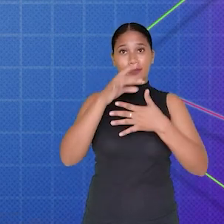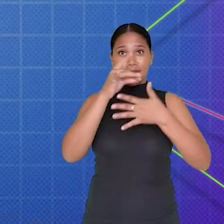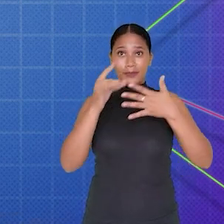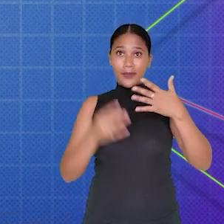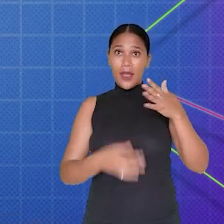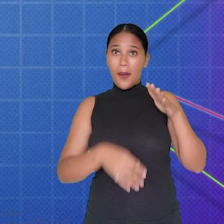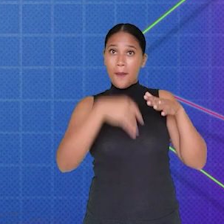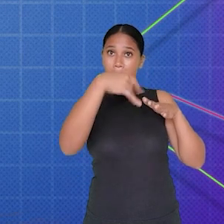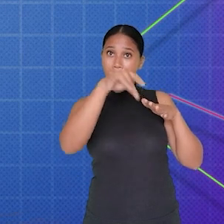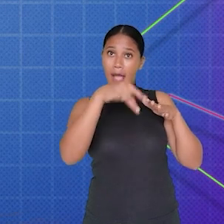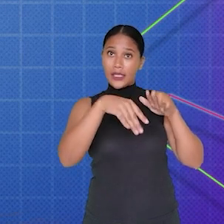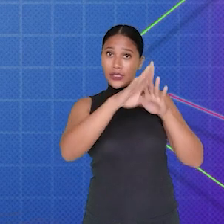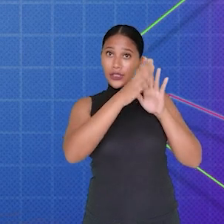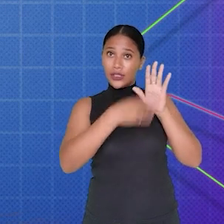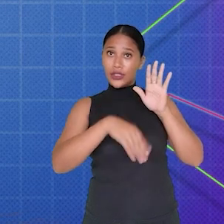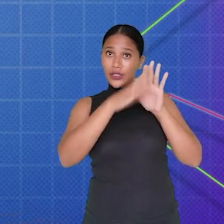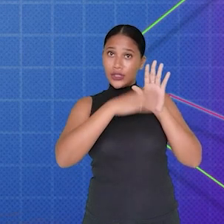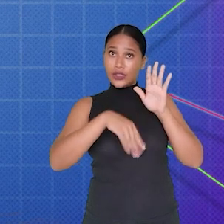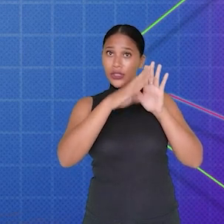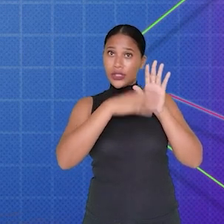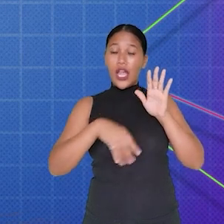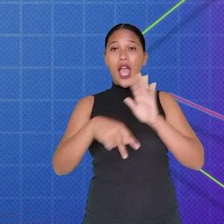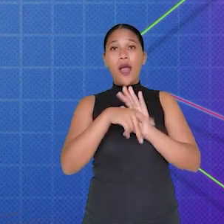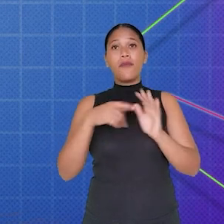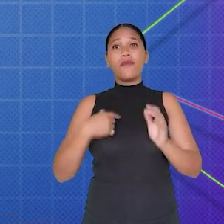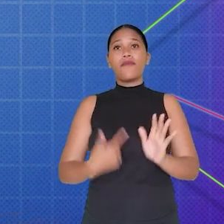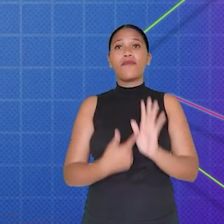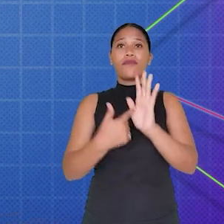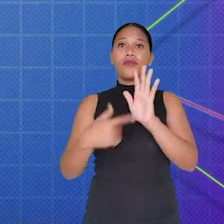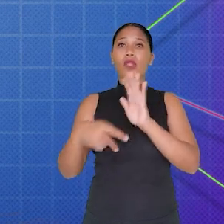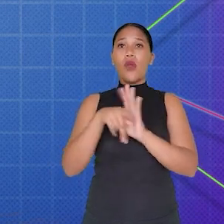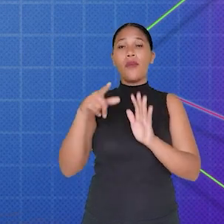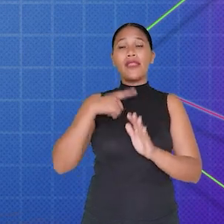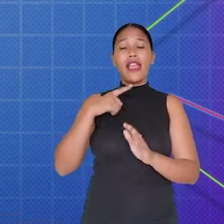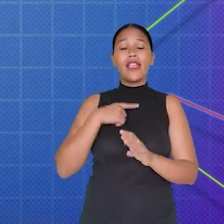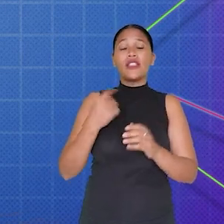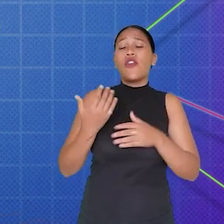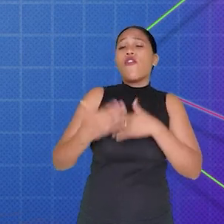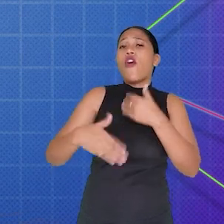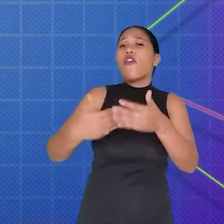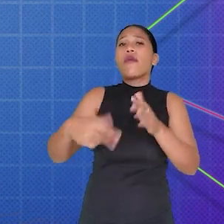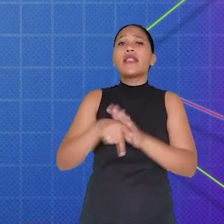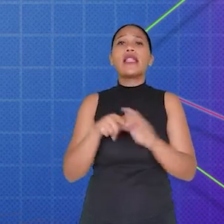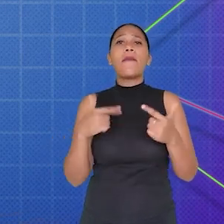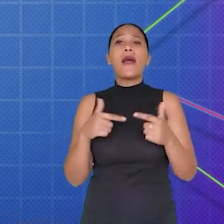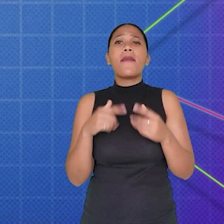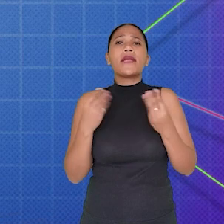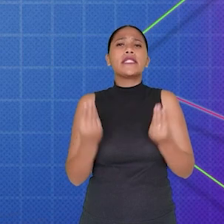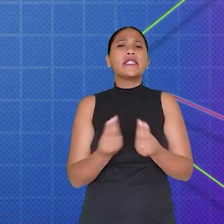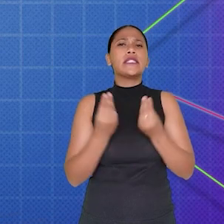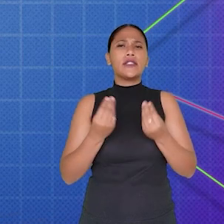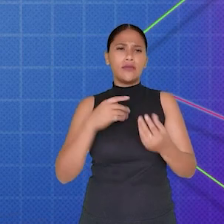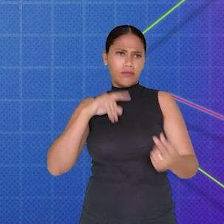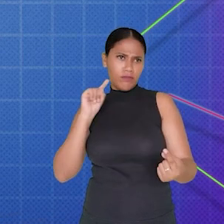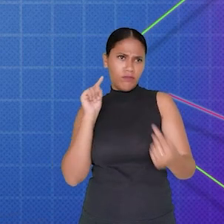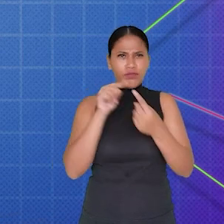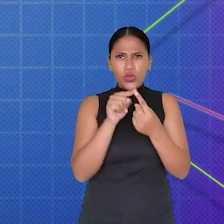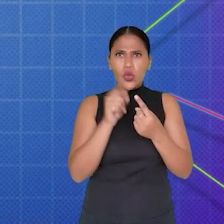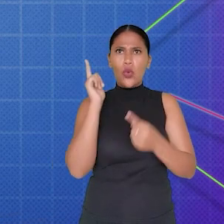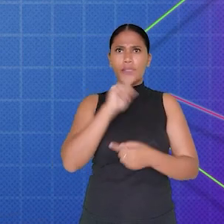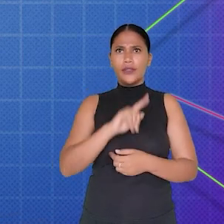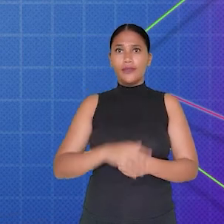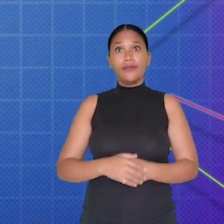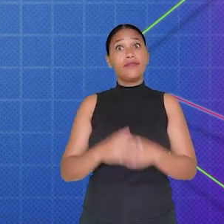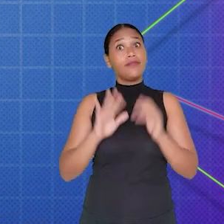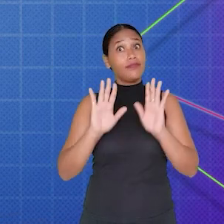10 páginas é uma opção útil para manter a visão geral do jogo em mente e permitir que a equipe de desenvolvimento trabalhe de forma mais eficiente para